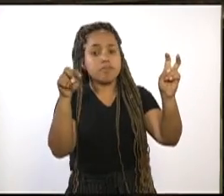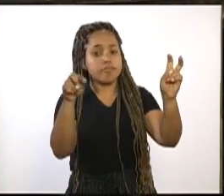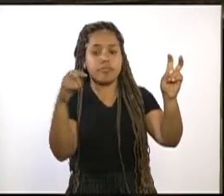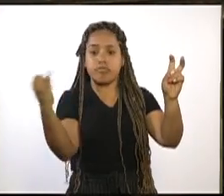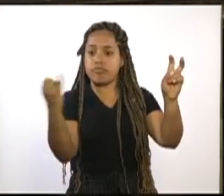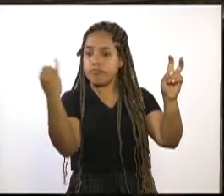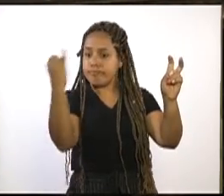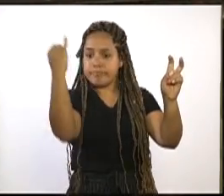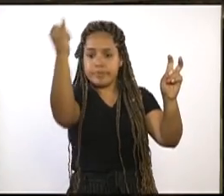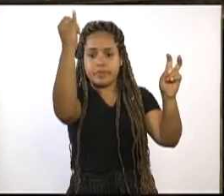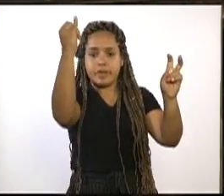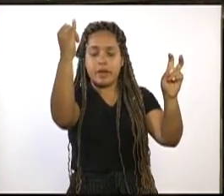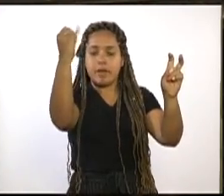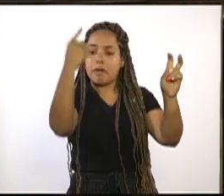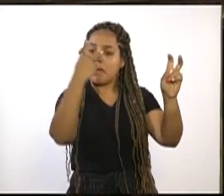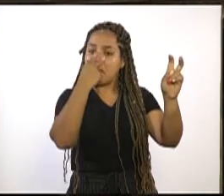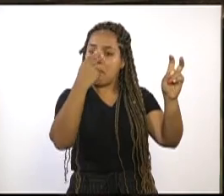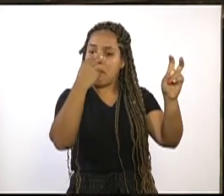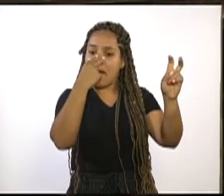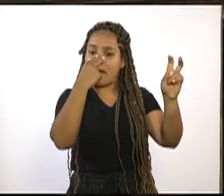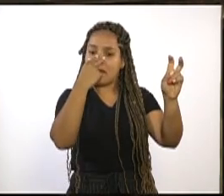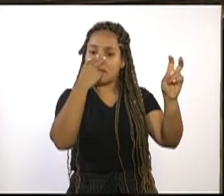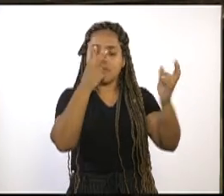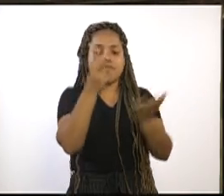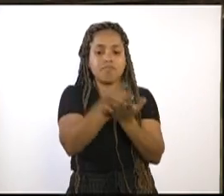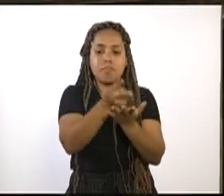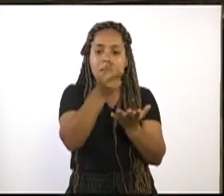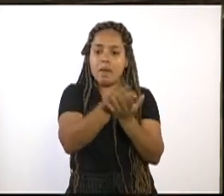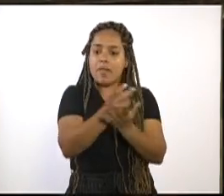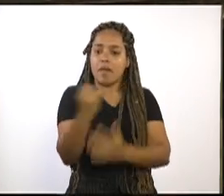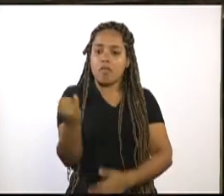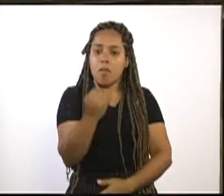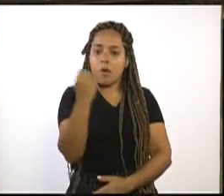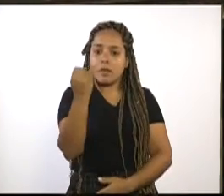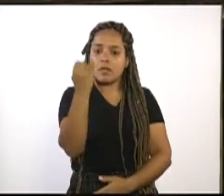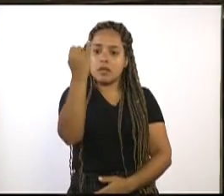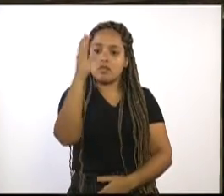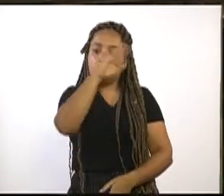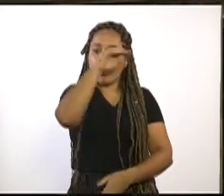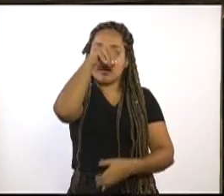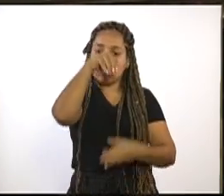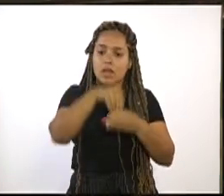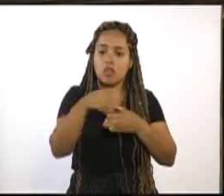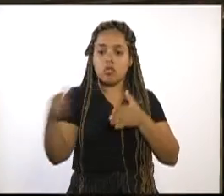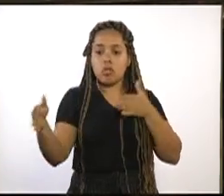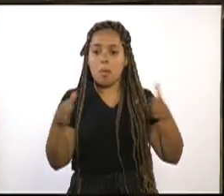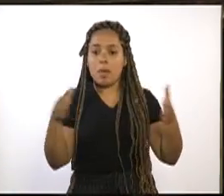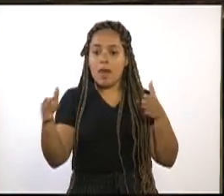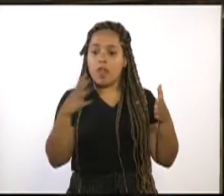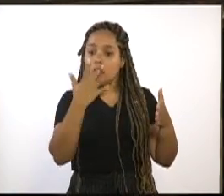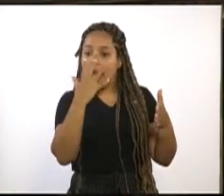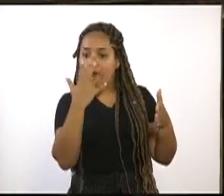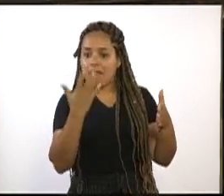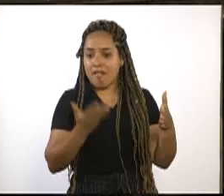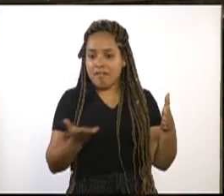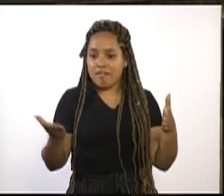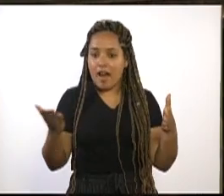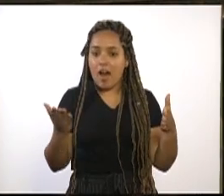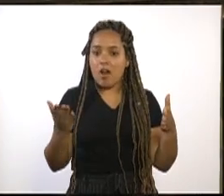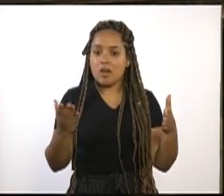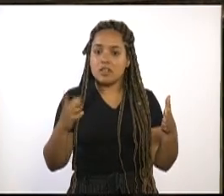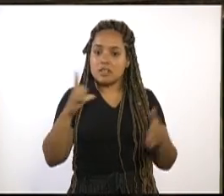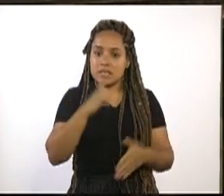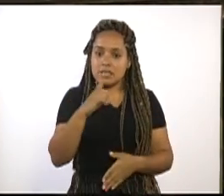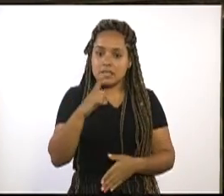que atravessaram esse período de feriado aí dos festejos de Momo, né?